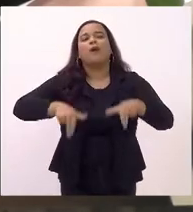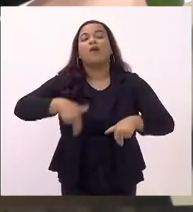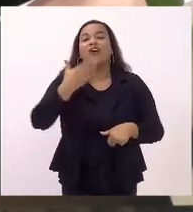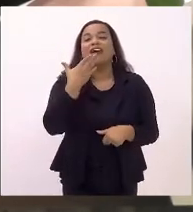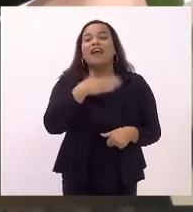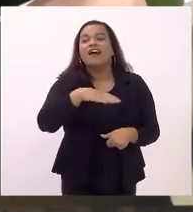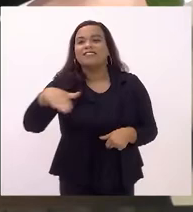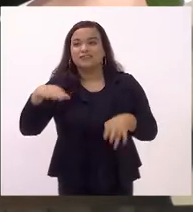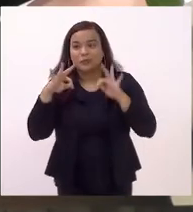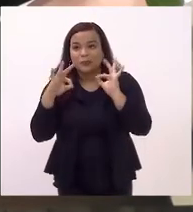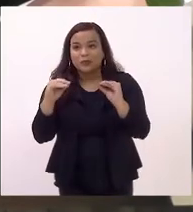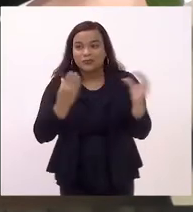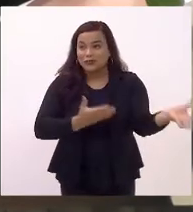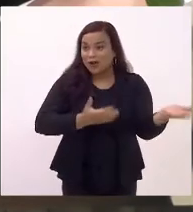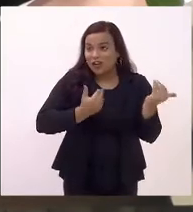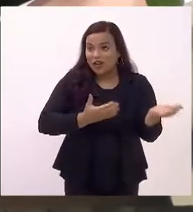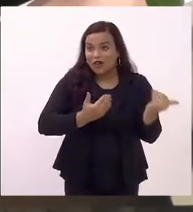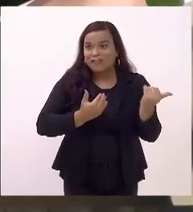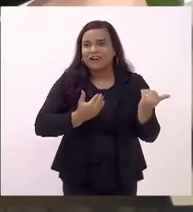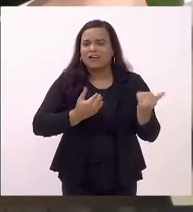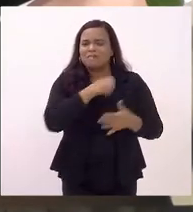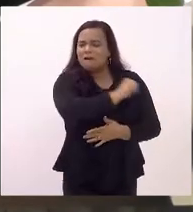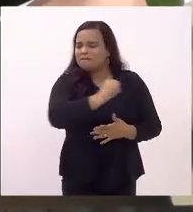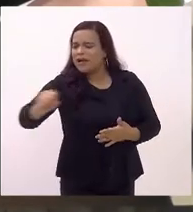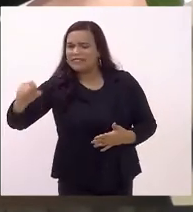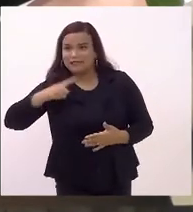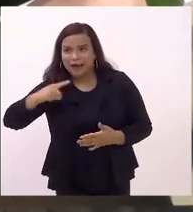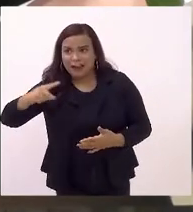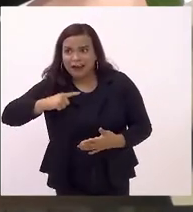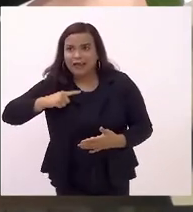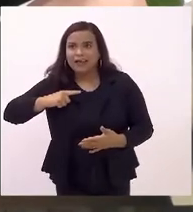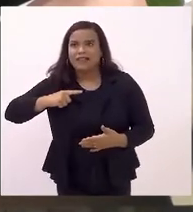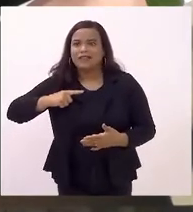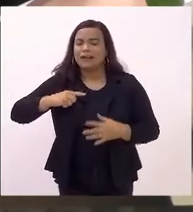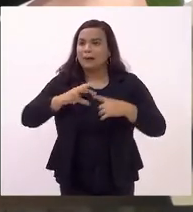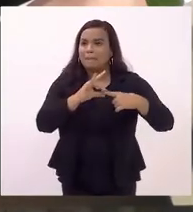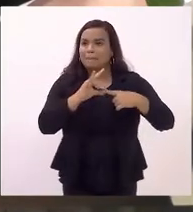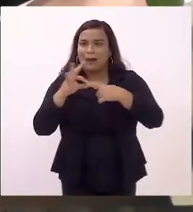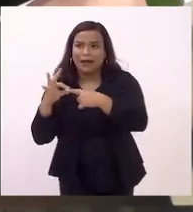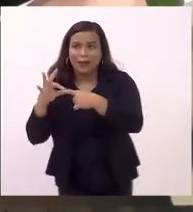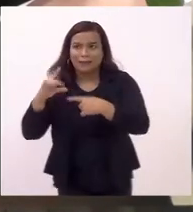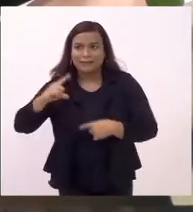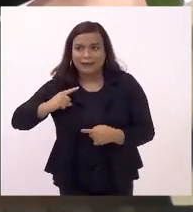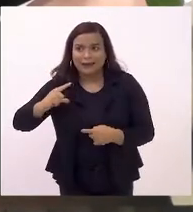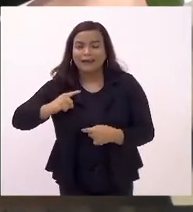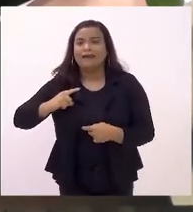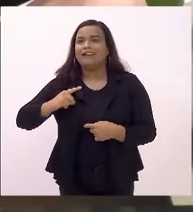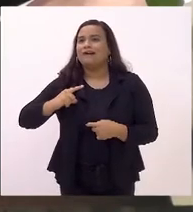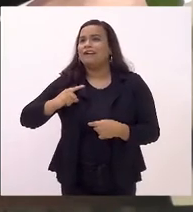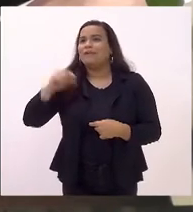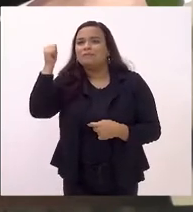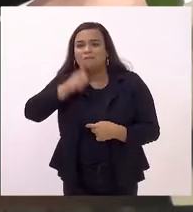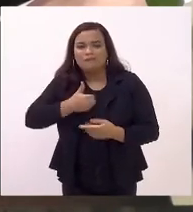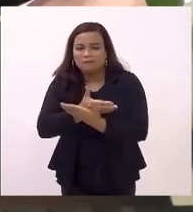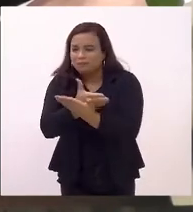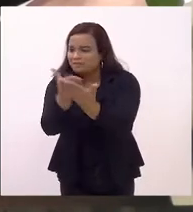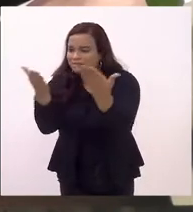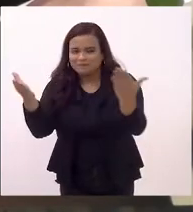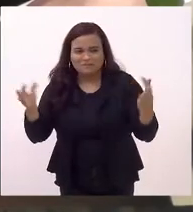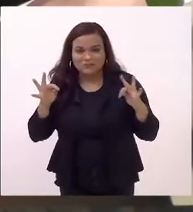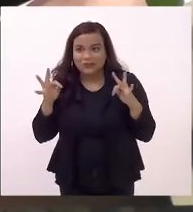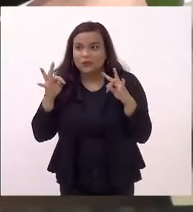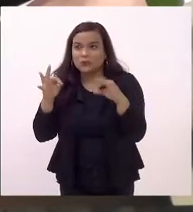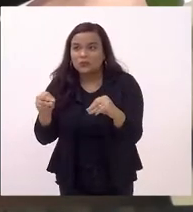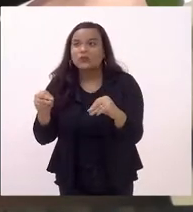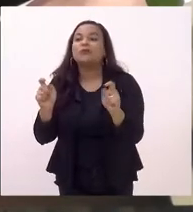crianças, a nossa juventude assassinada, a nossa periferia, as nossas mulheres,